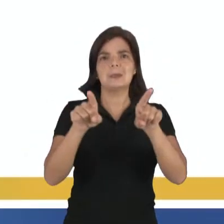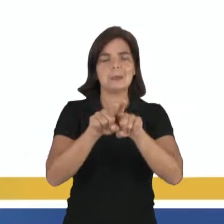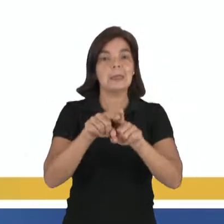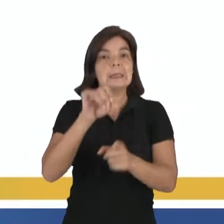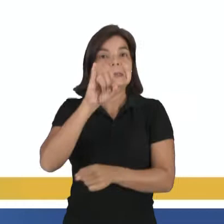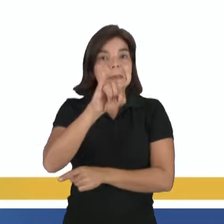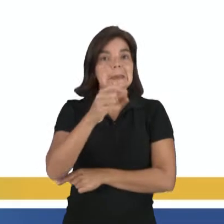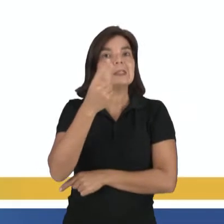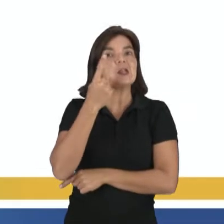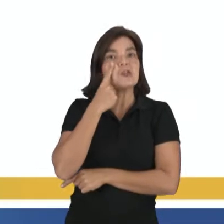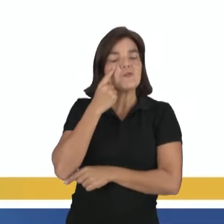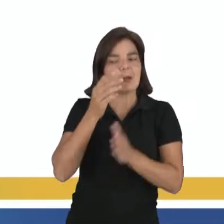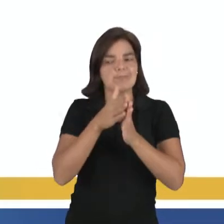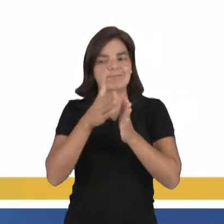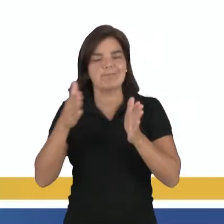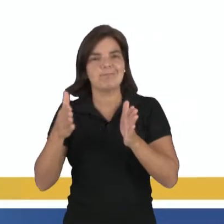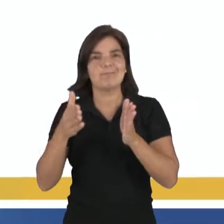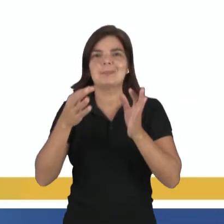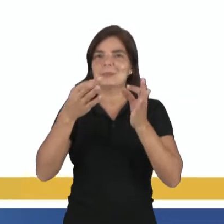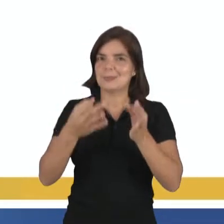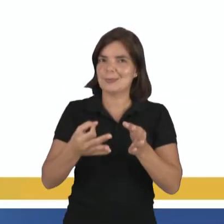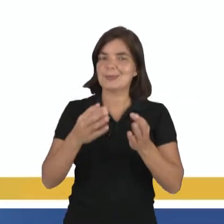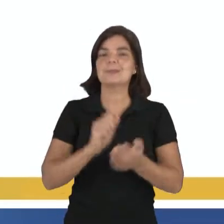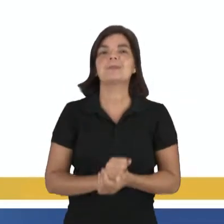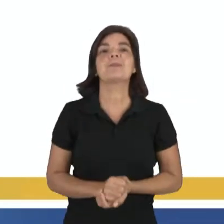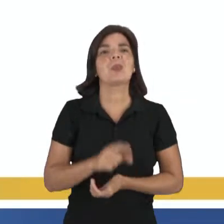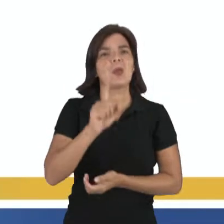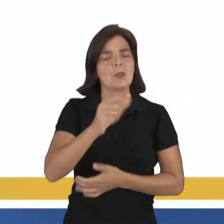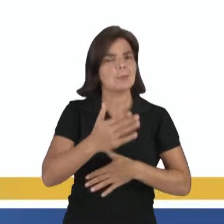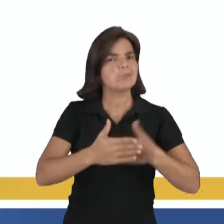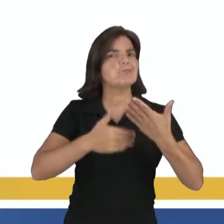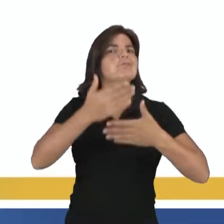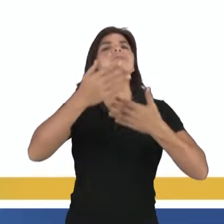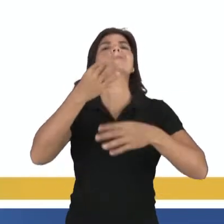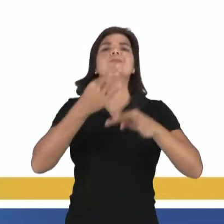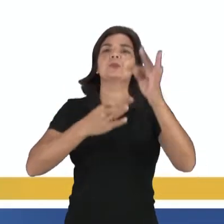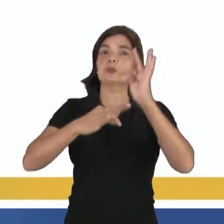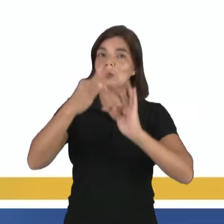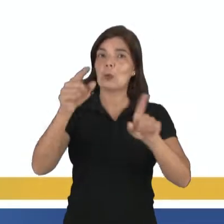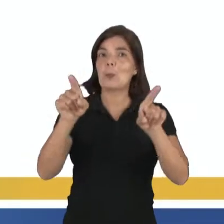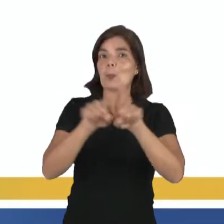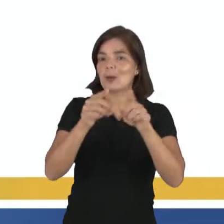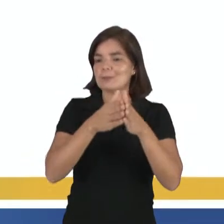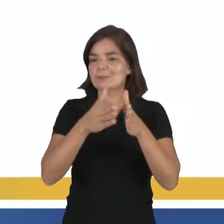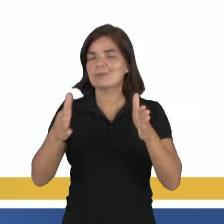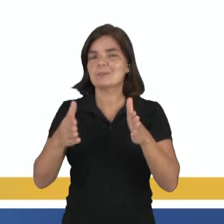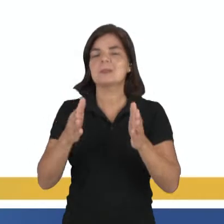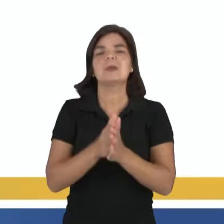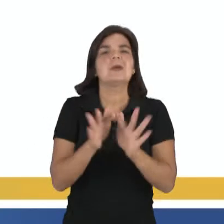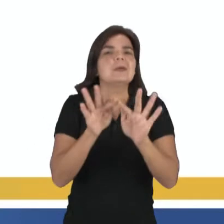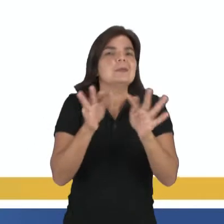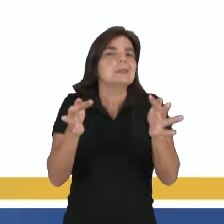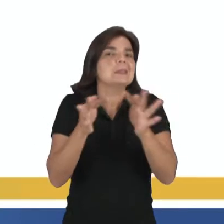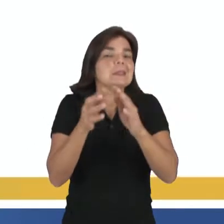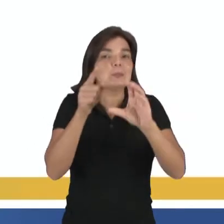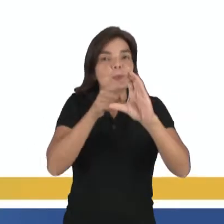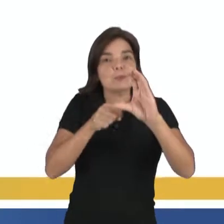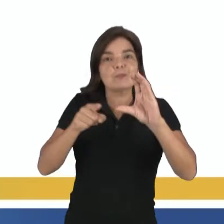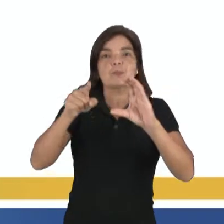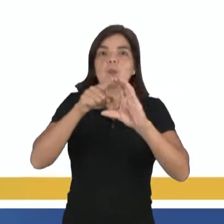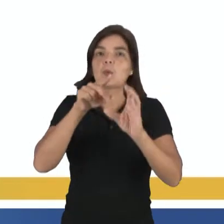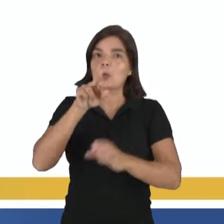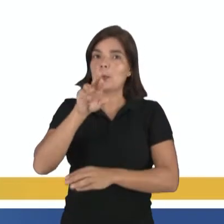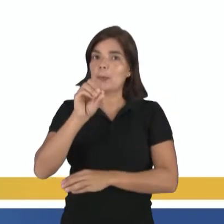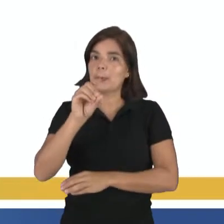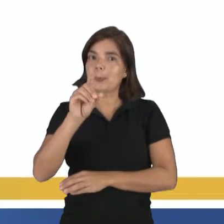se colocar naquele período, certo? Então, foi um grande avanço tecnológico para aquele período. Uma simples roda, certo? Que a